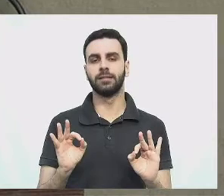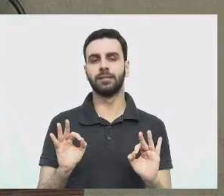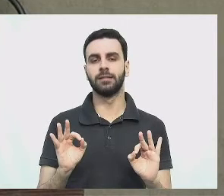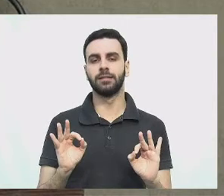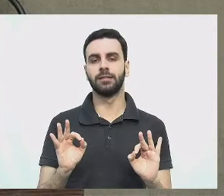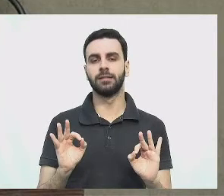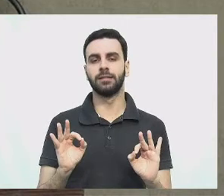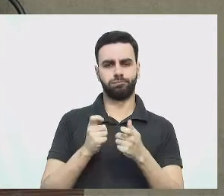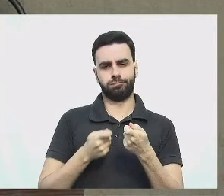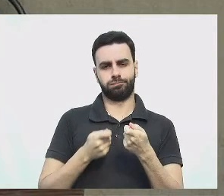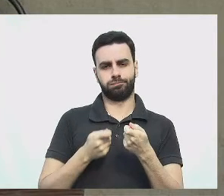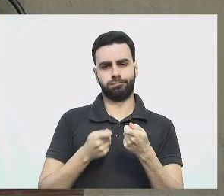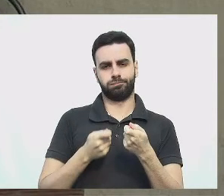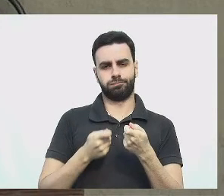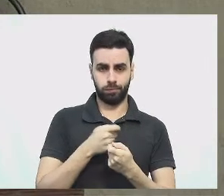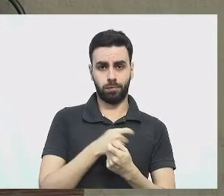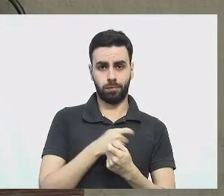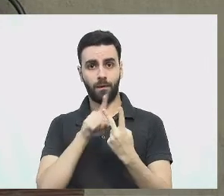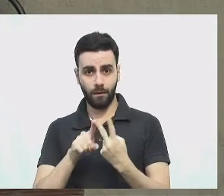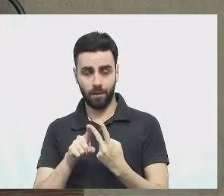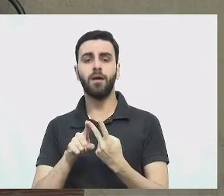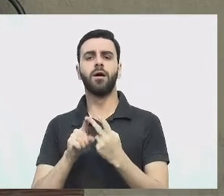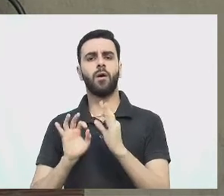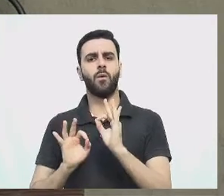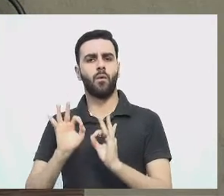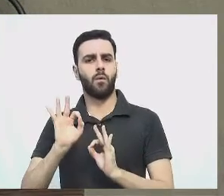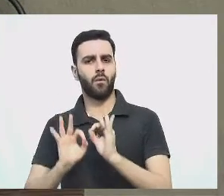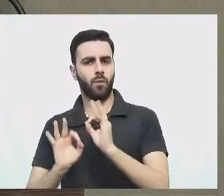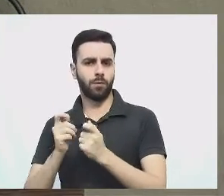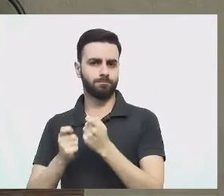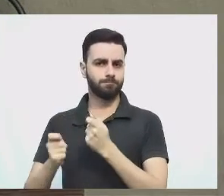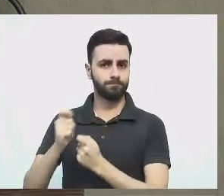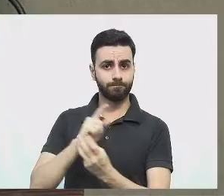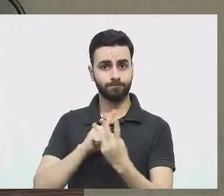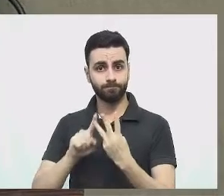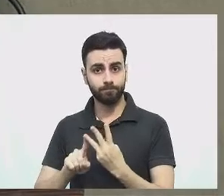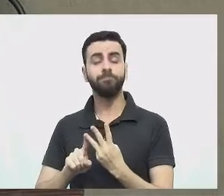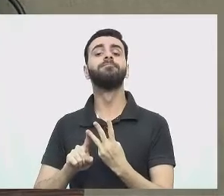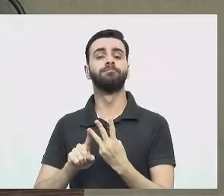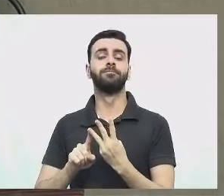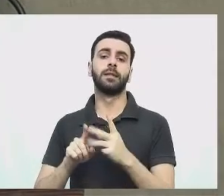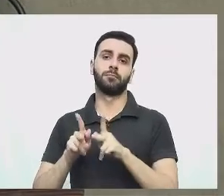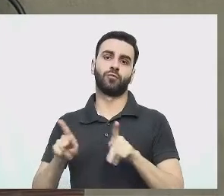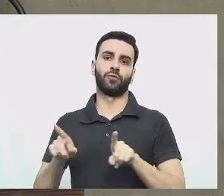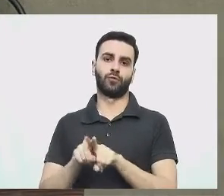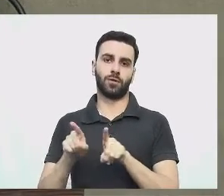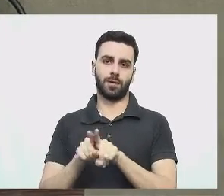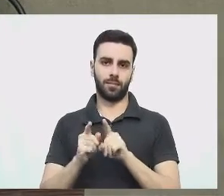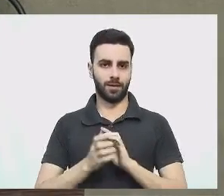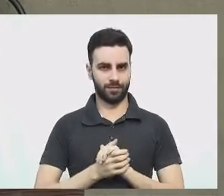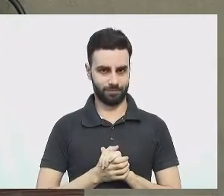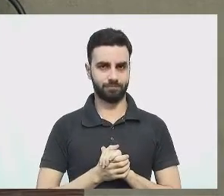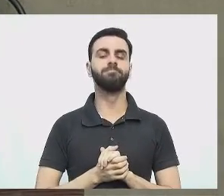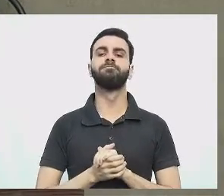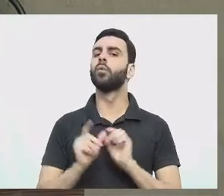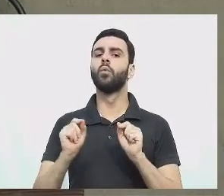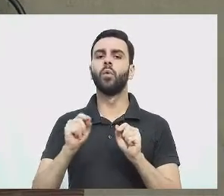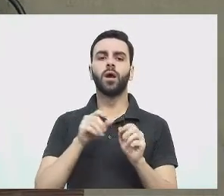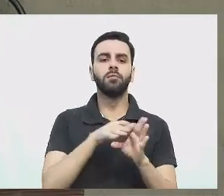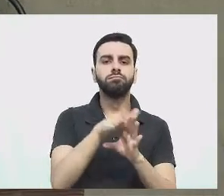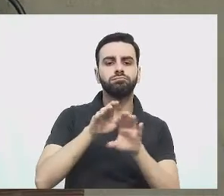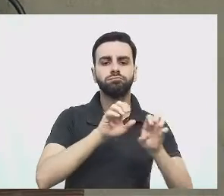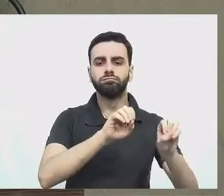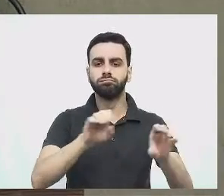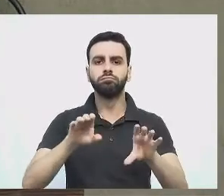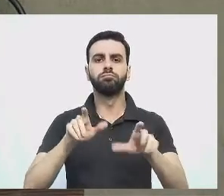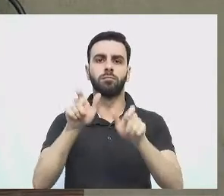empreendedores, como gestores e como professores, formando